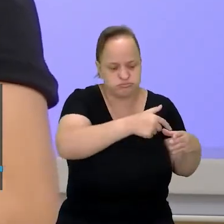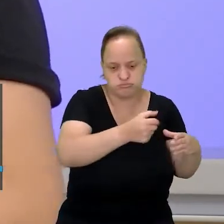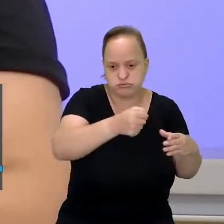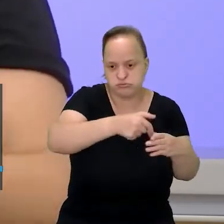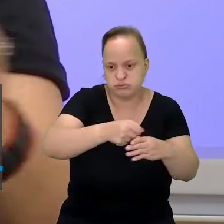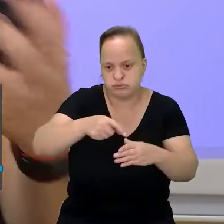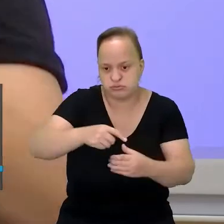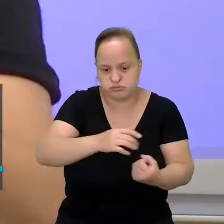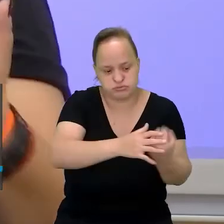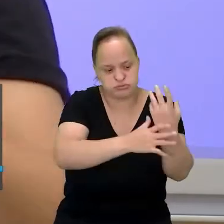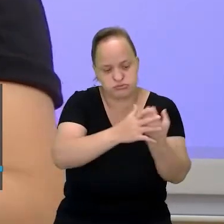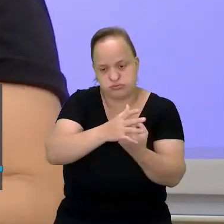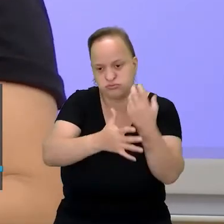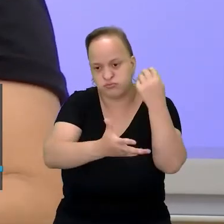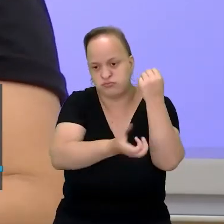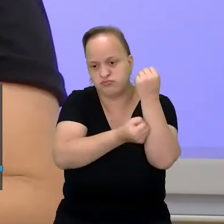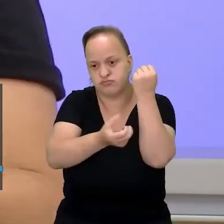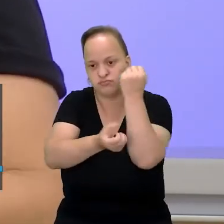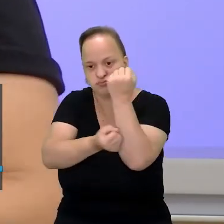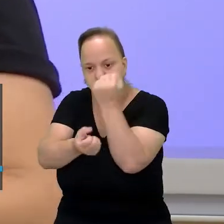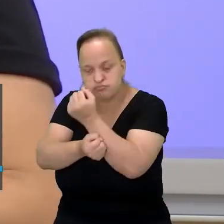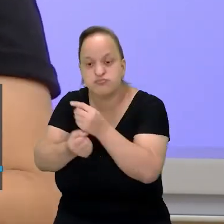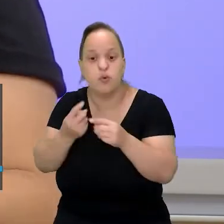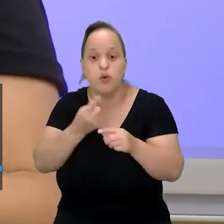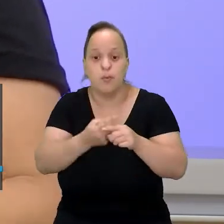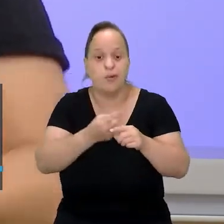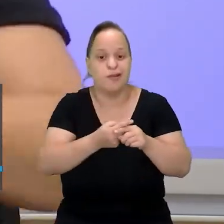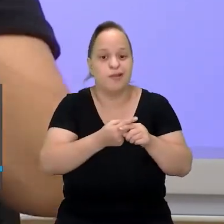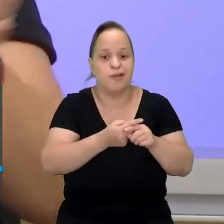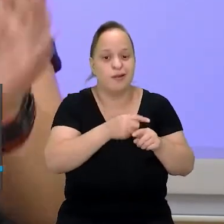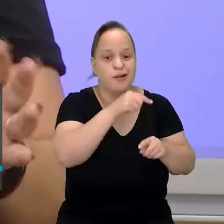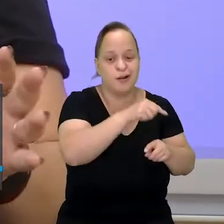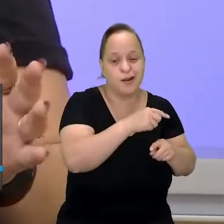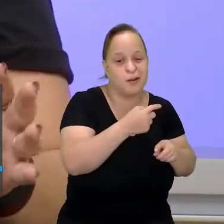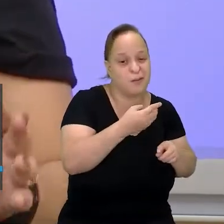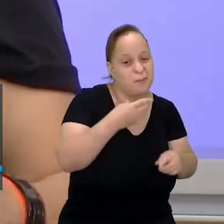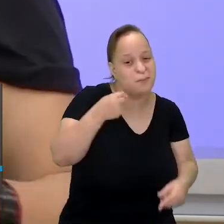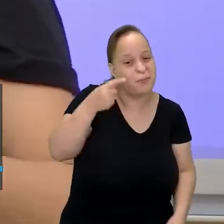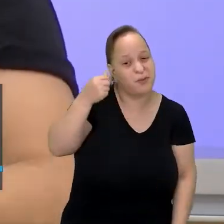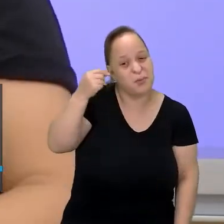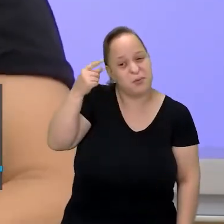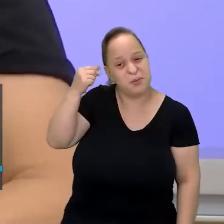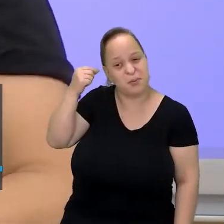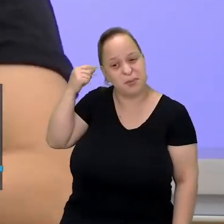hoje porque houve esse intercâmbio. Senão, talvez existisse, ainda existe,